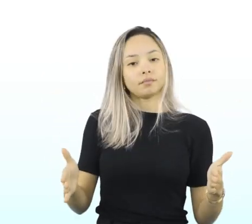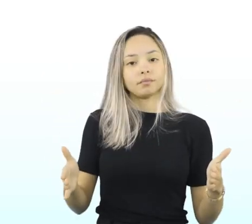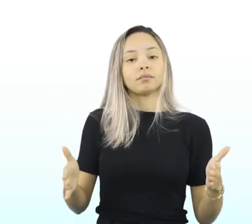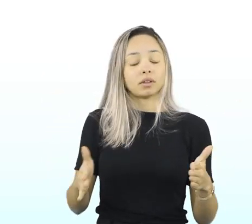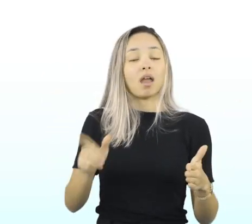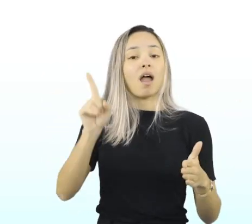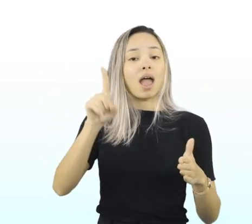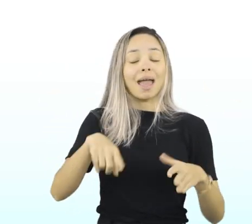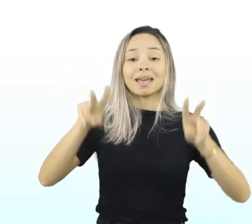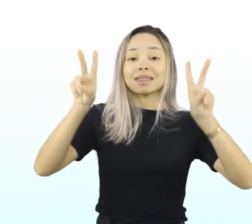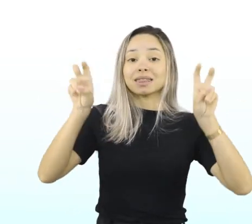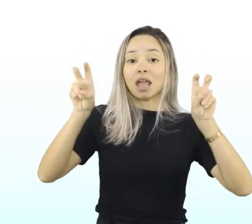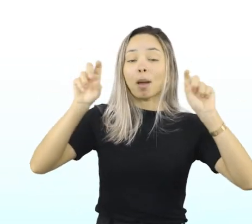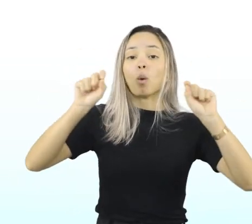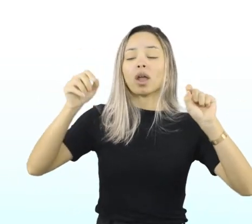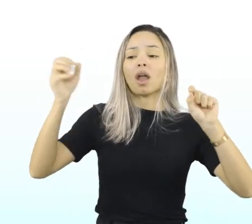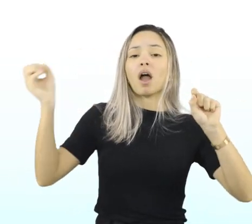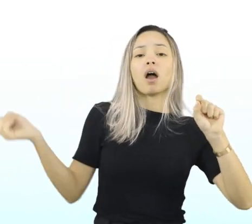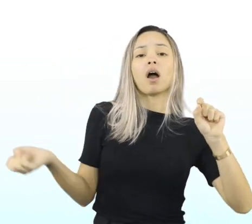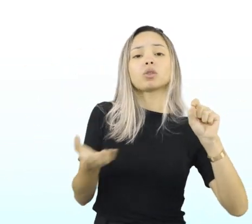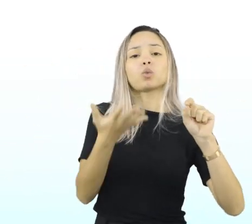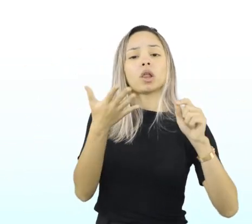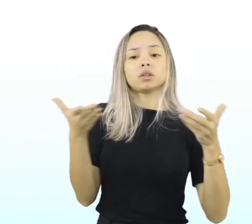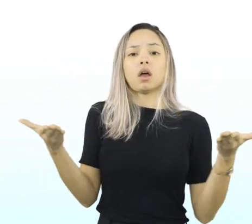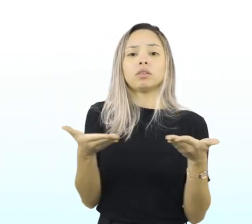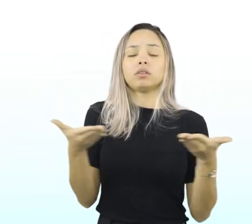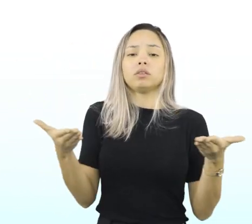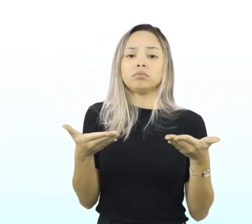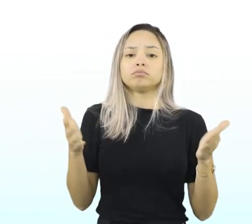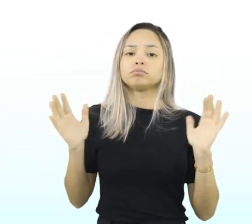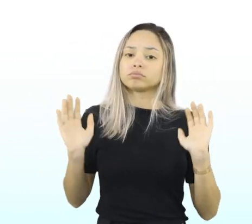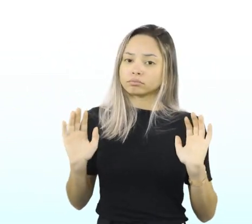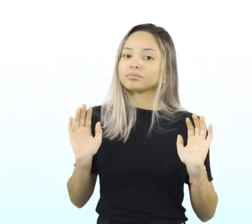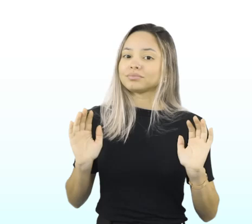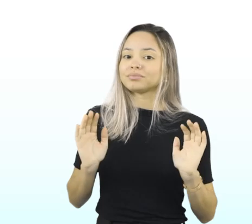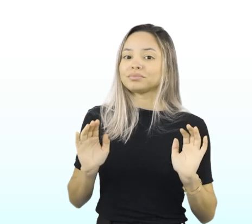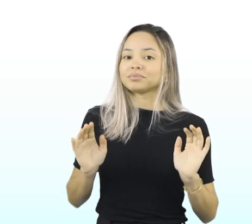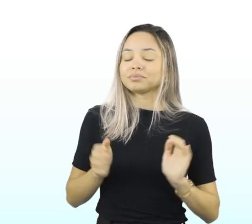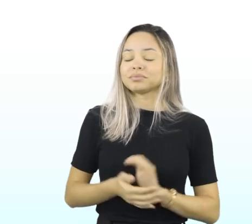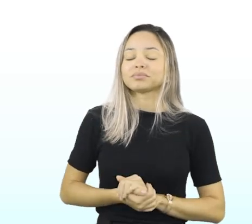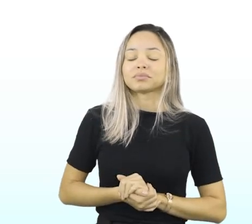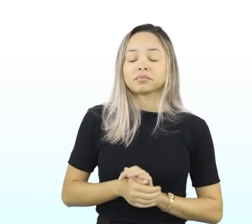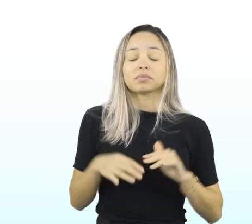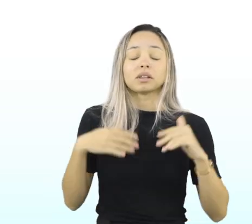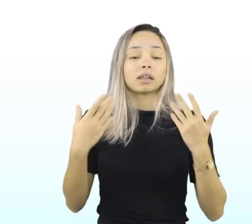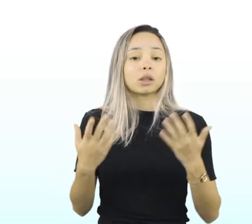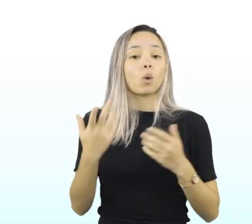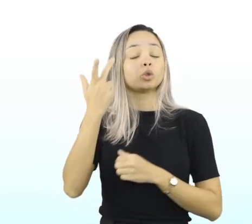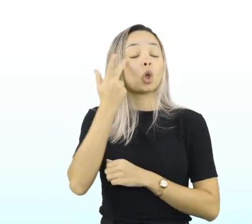vai tratar a temática sempre com uma atualidade, é um tema atual, tá? E